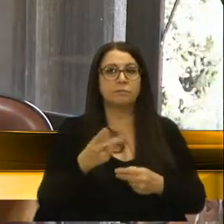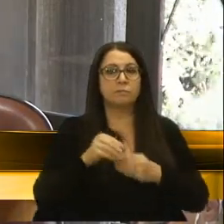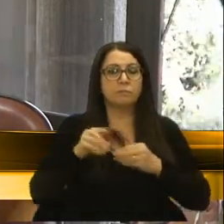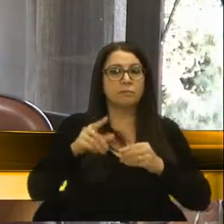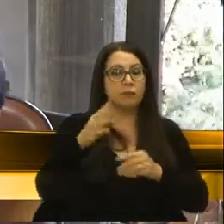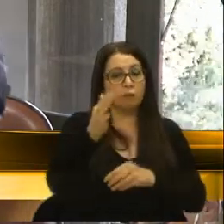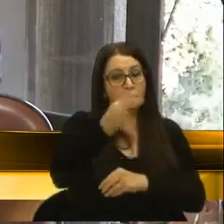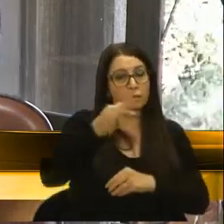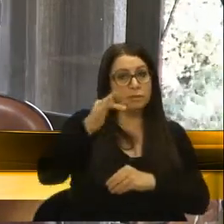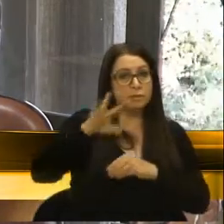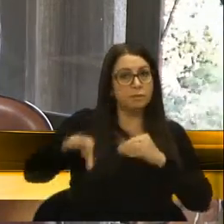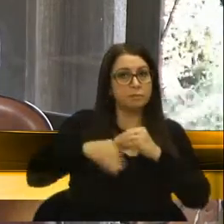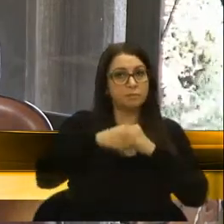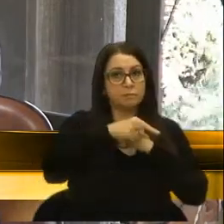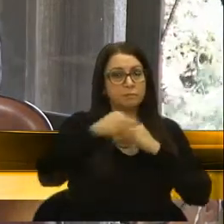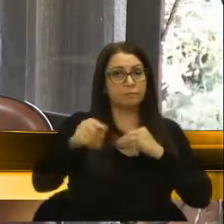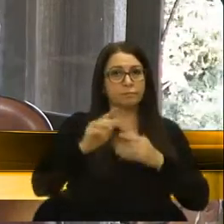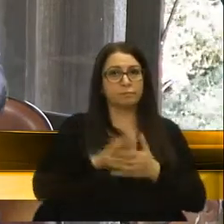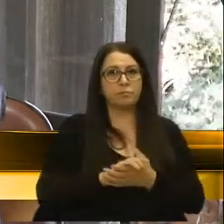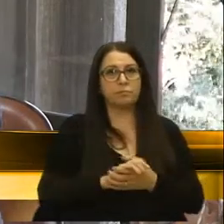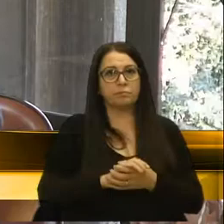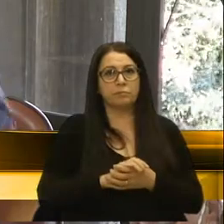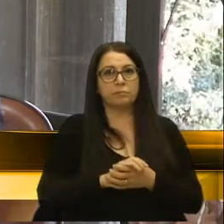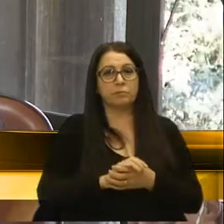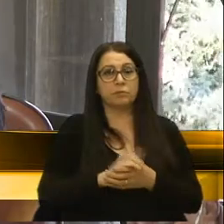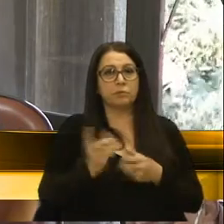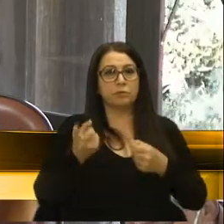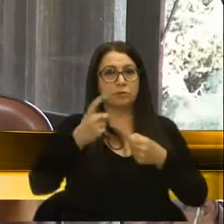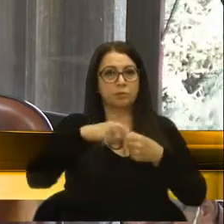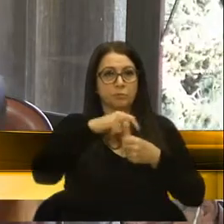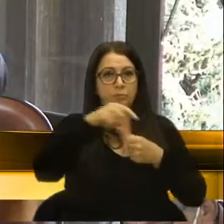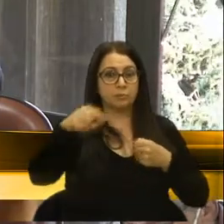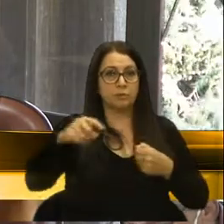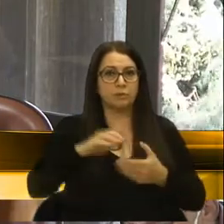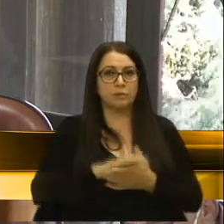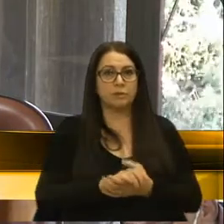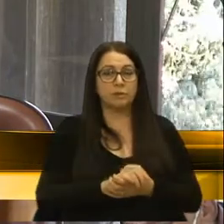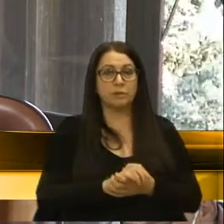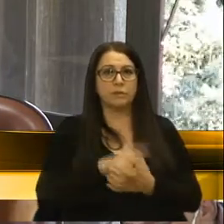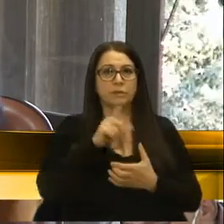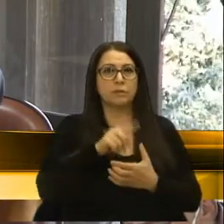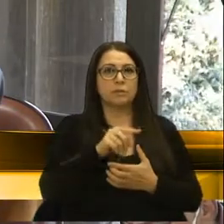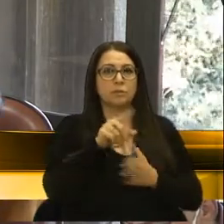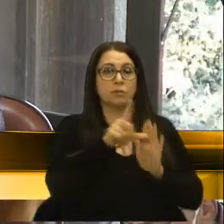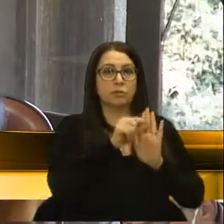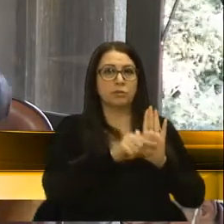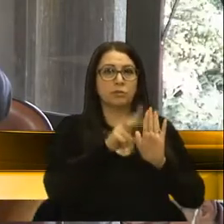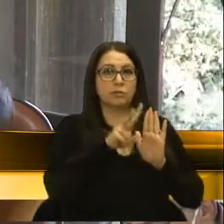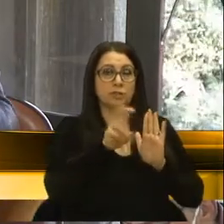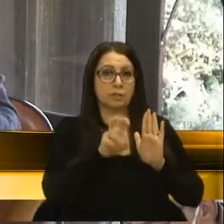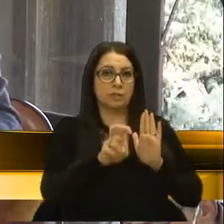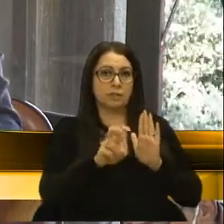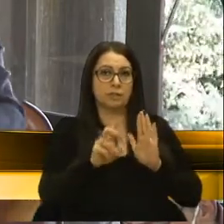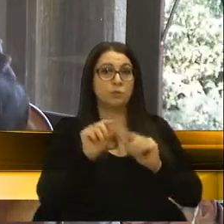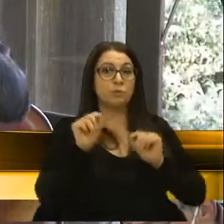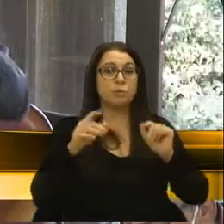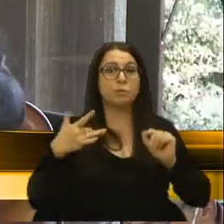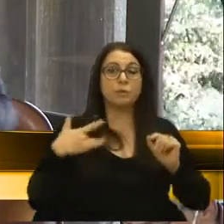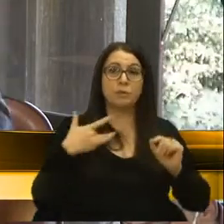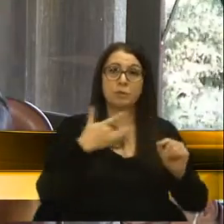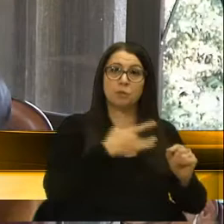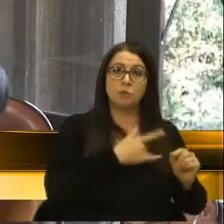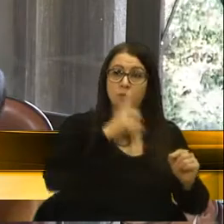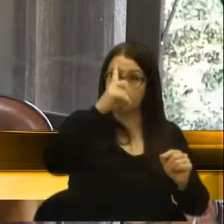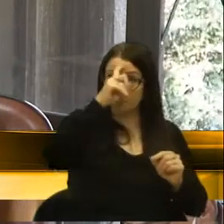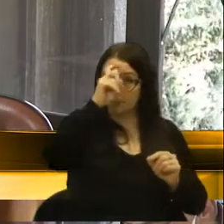formalizada mediante convênio. É o que estamos firmando. O artigo 25, os serviços de saúde dos